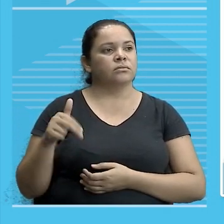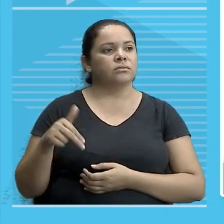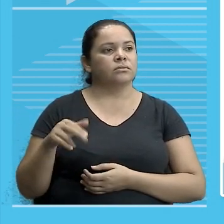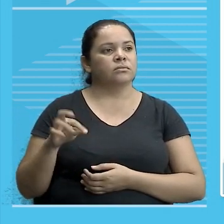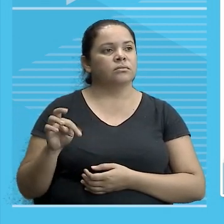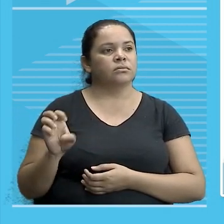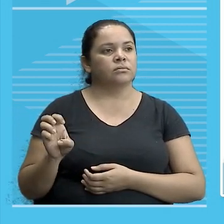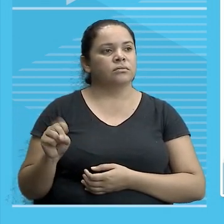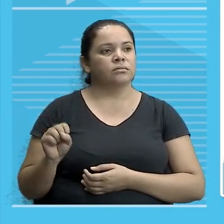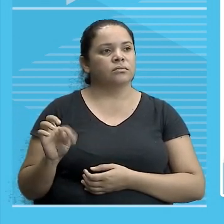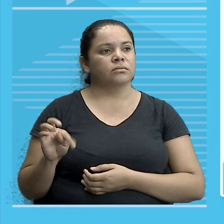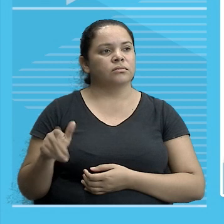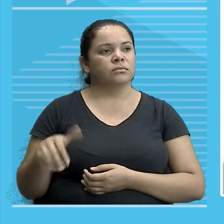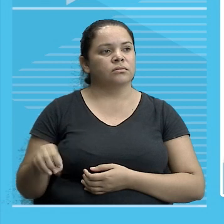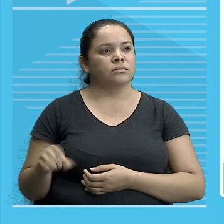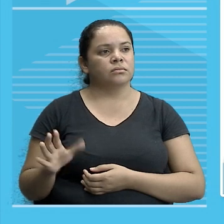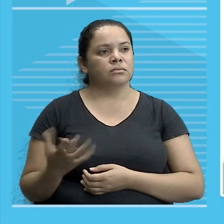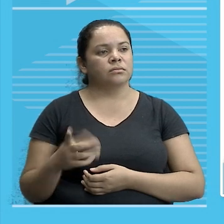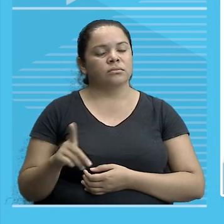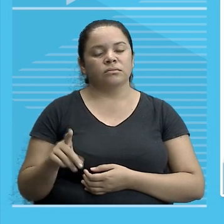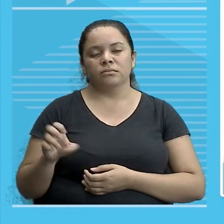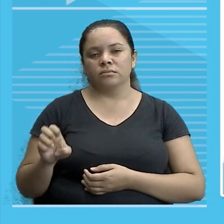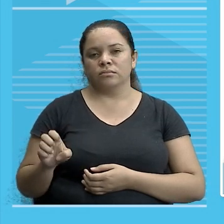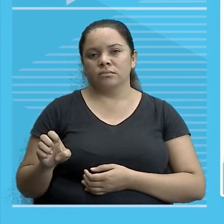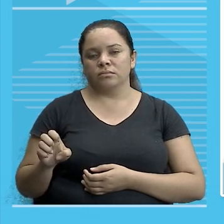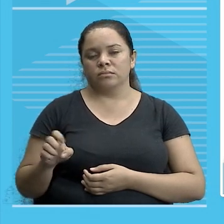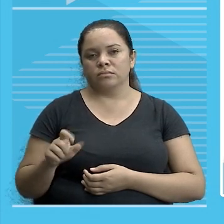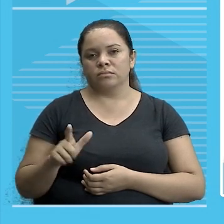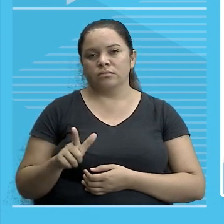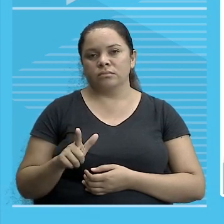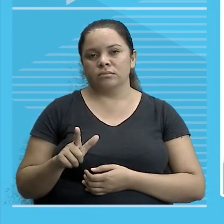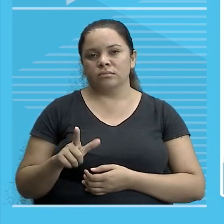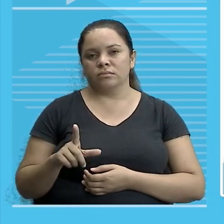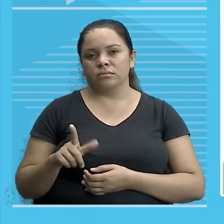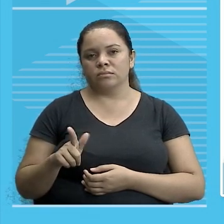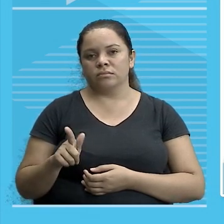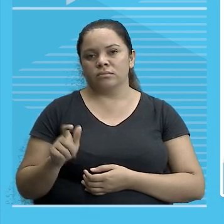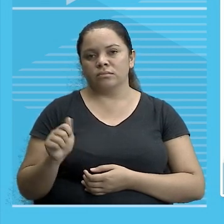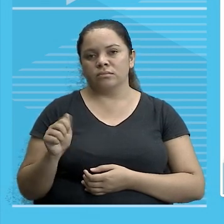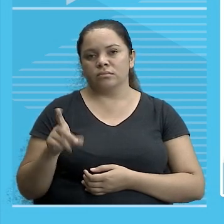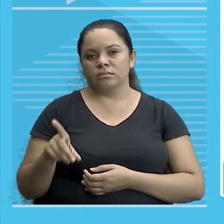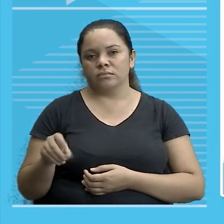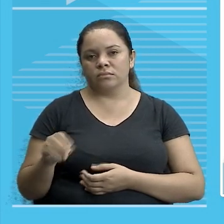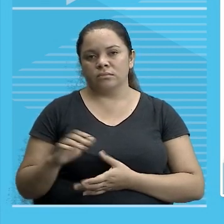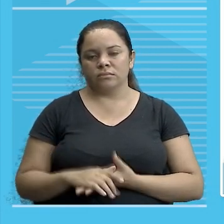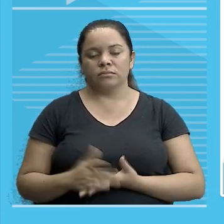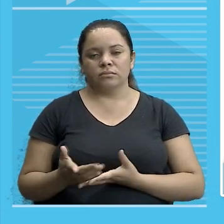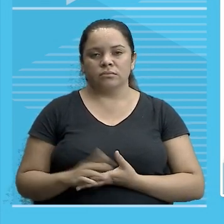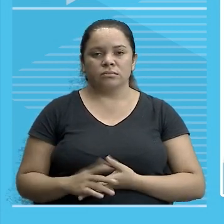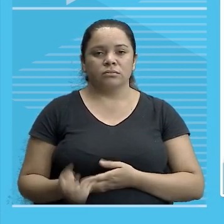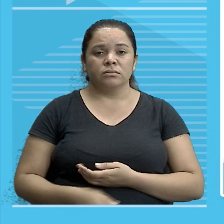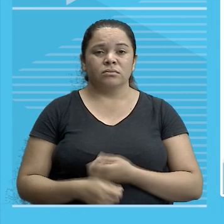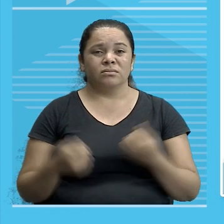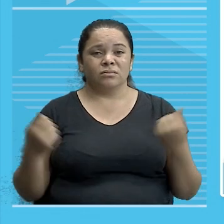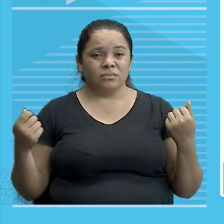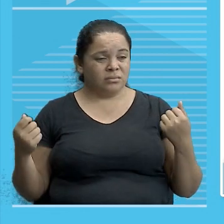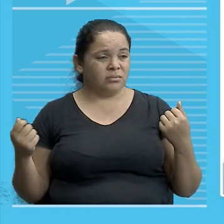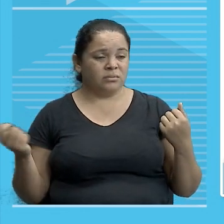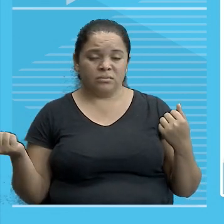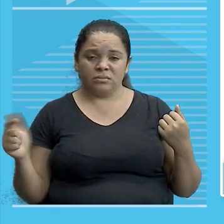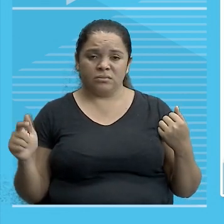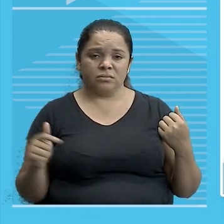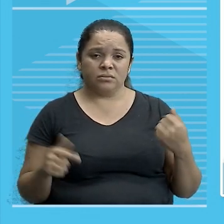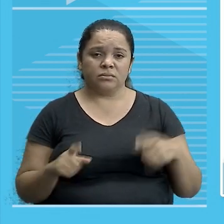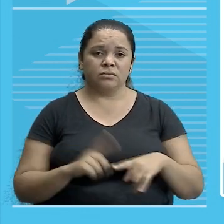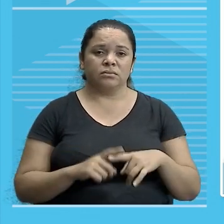Se não houver absorção de nutrientes no intestino delgado, não haverá mais, porque no intestino grosso, você só tem formação e acúmulo das